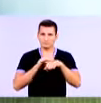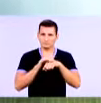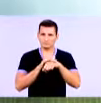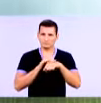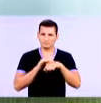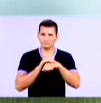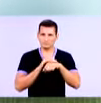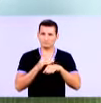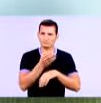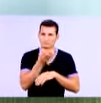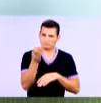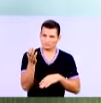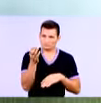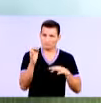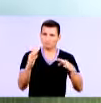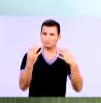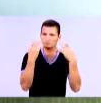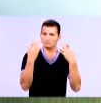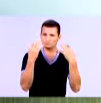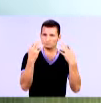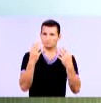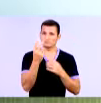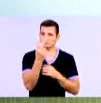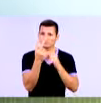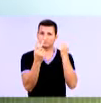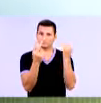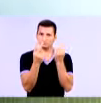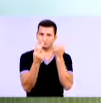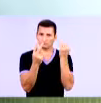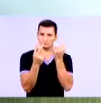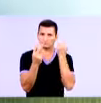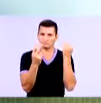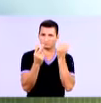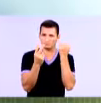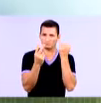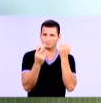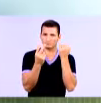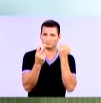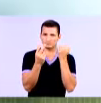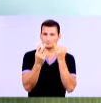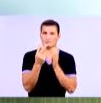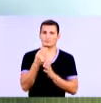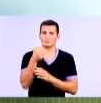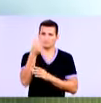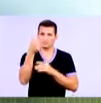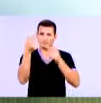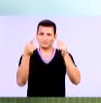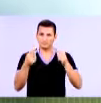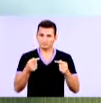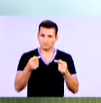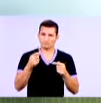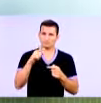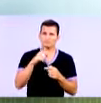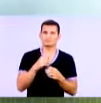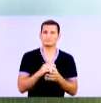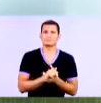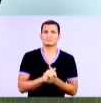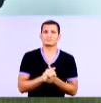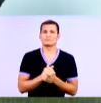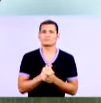de forma complementar para dois aspectos importantes, né? Aliás, a primeira questão é justamente isso, para que